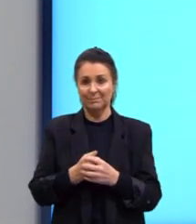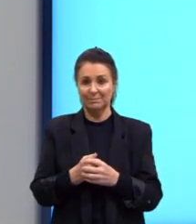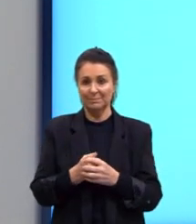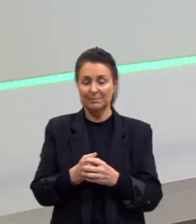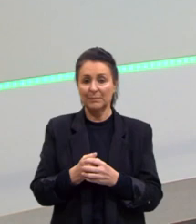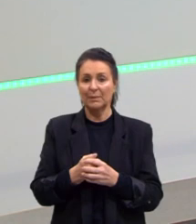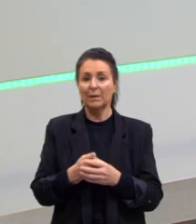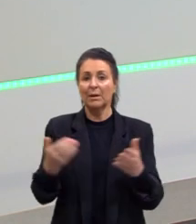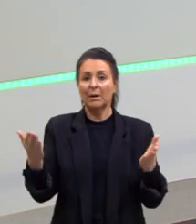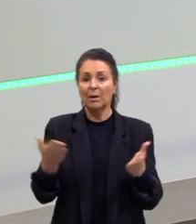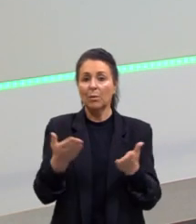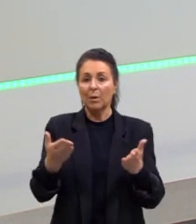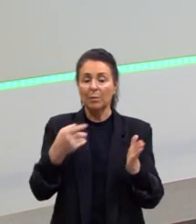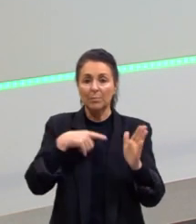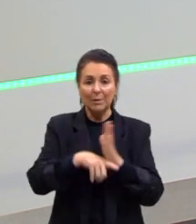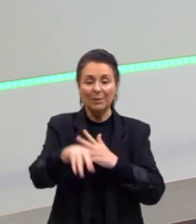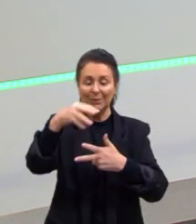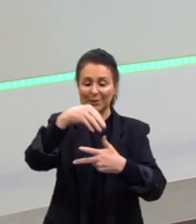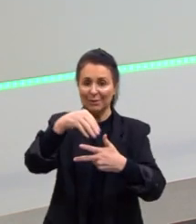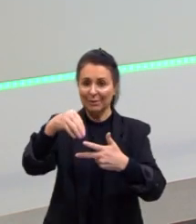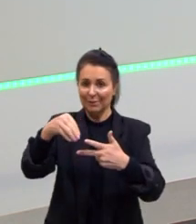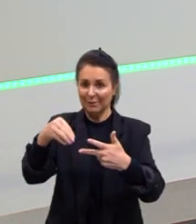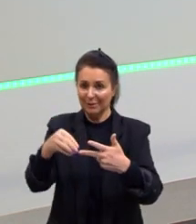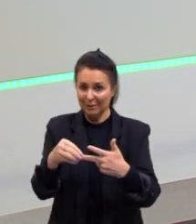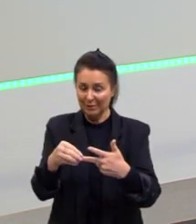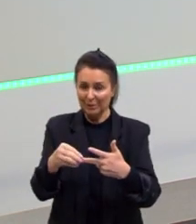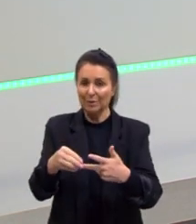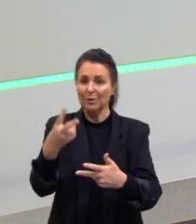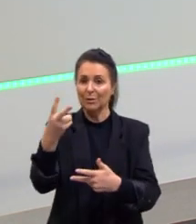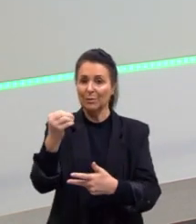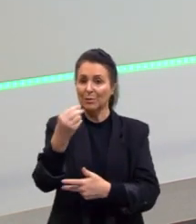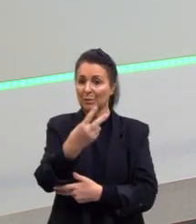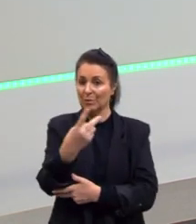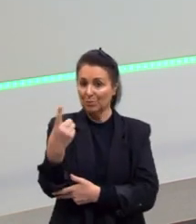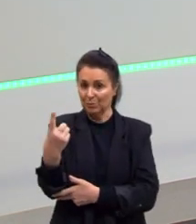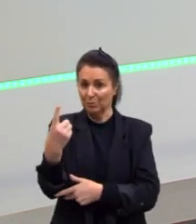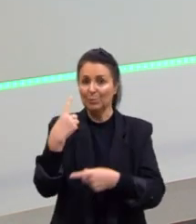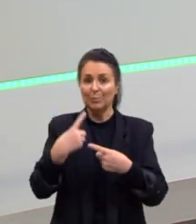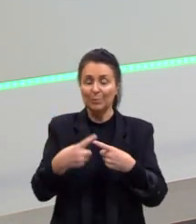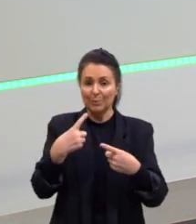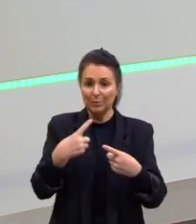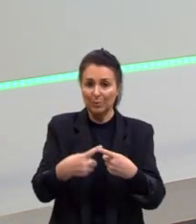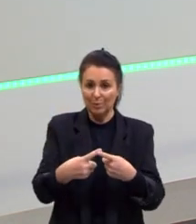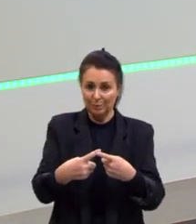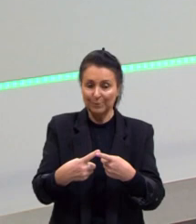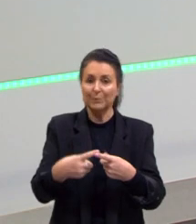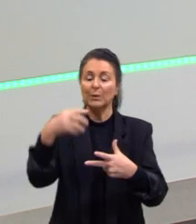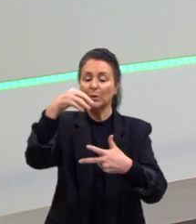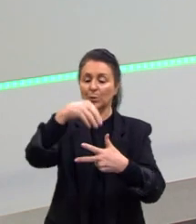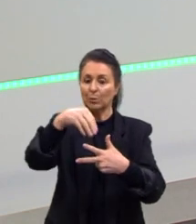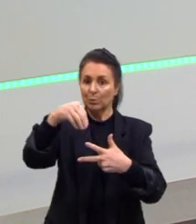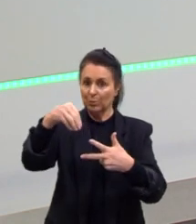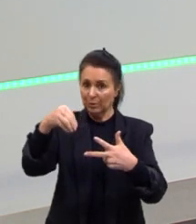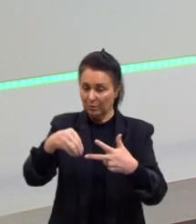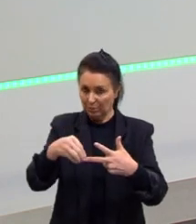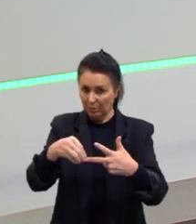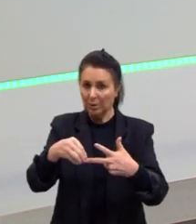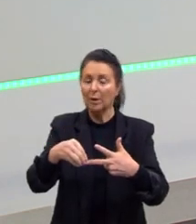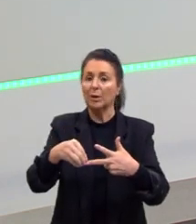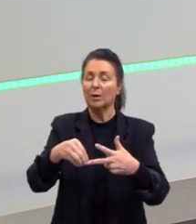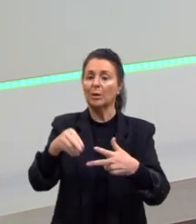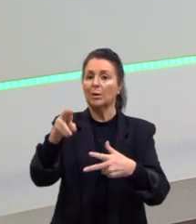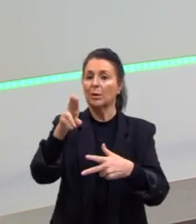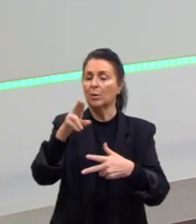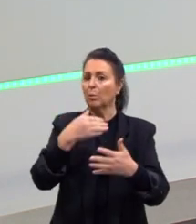e como isso é abordado Neném eu trouxe questões além de 2021 porque tanto o neném a aplicação regular